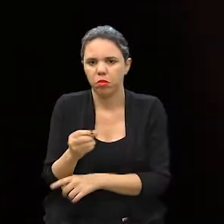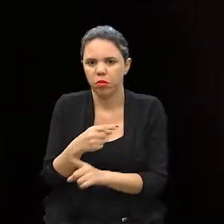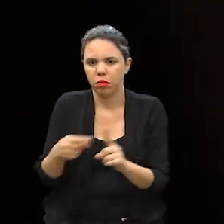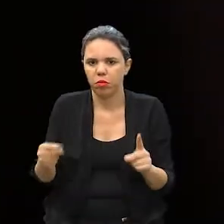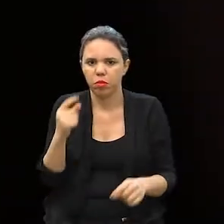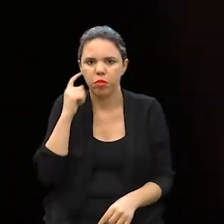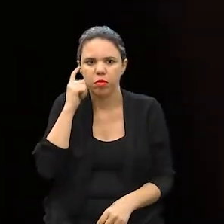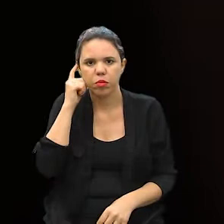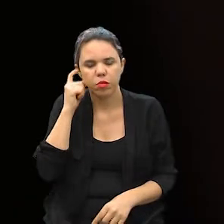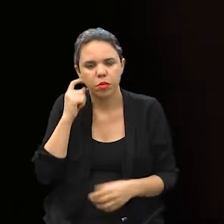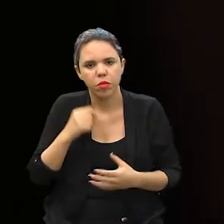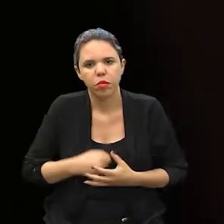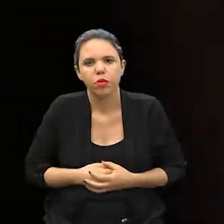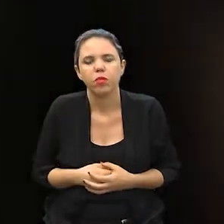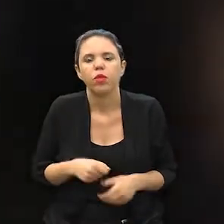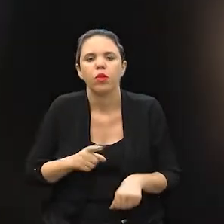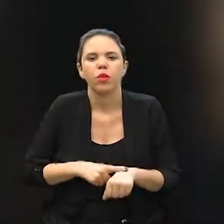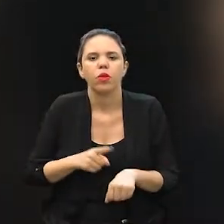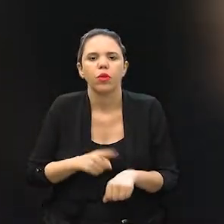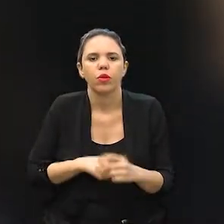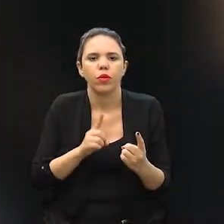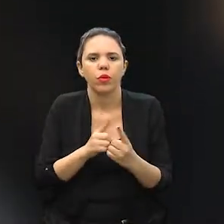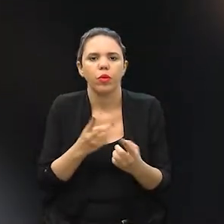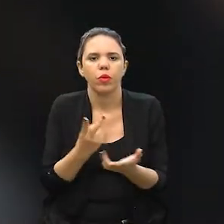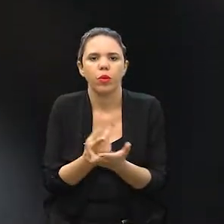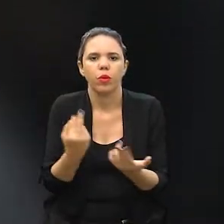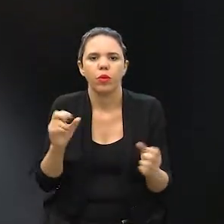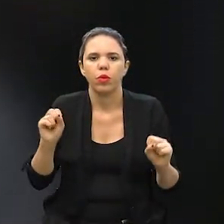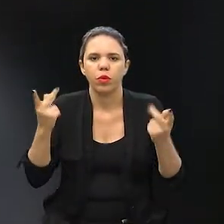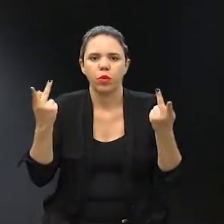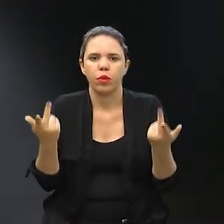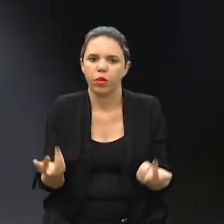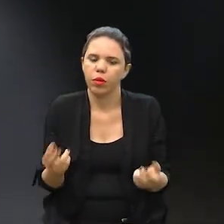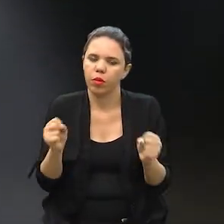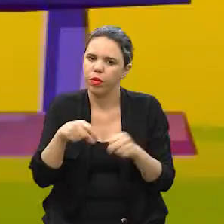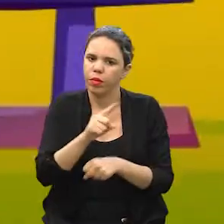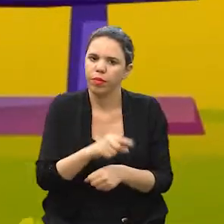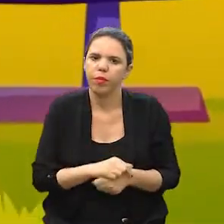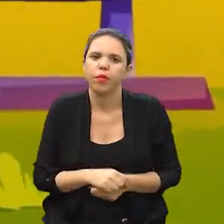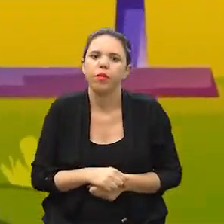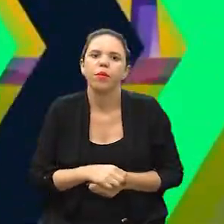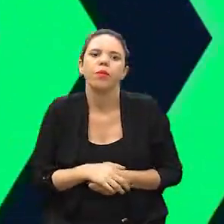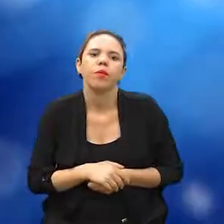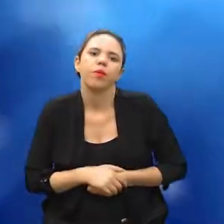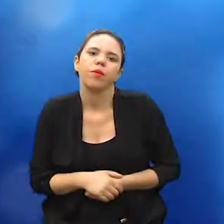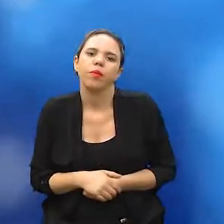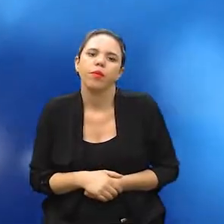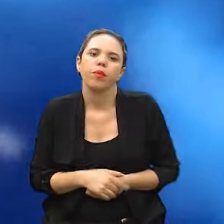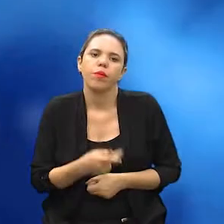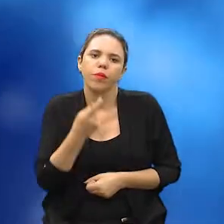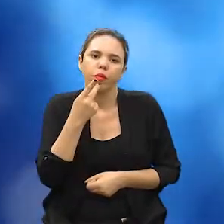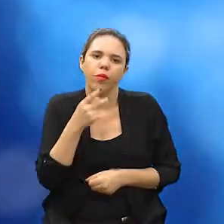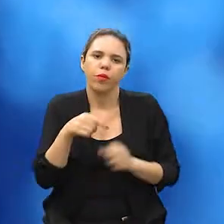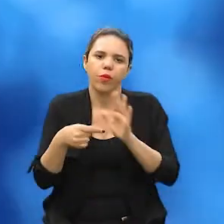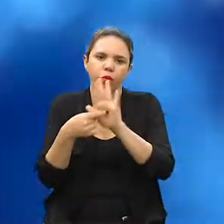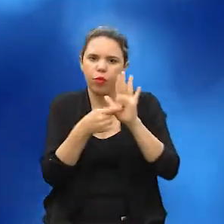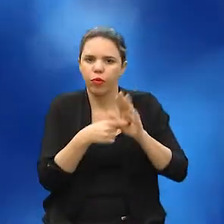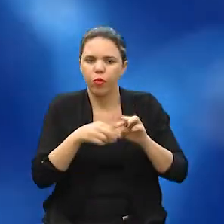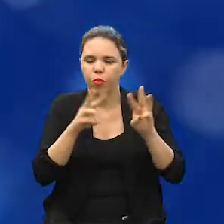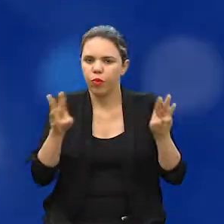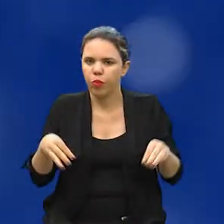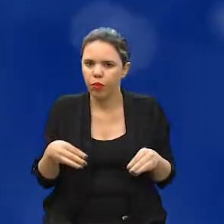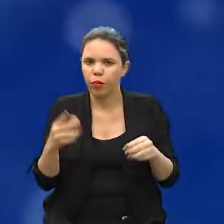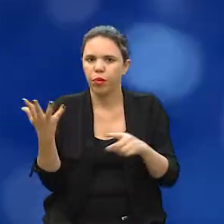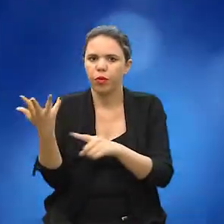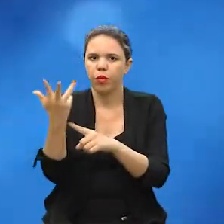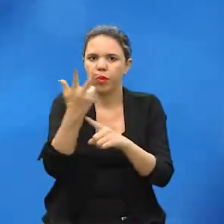20,00 a meia entrada. O horário de funcionamento é o mesmo do shopping, então vai lá. Por falar em exposição, o Museu